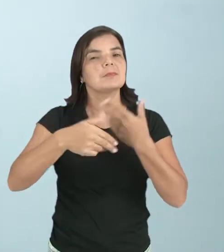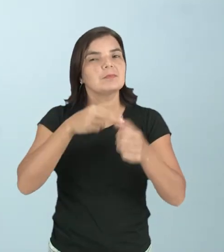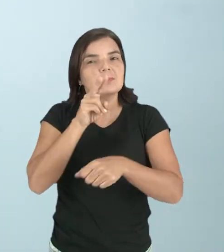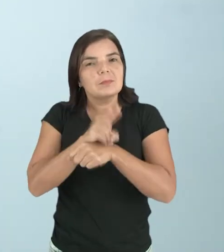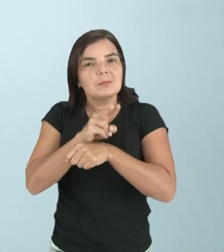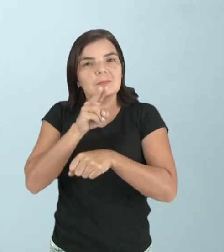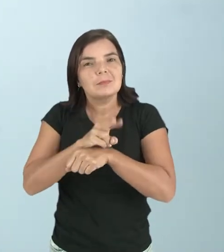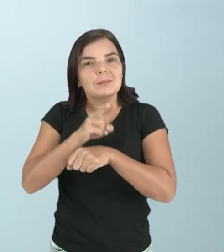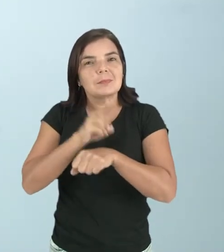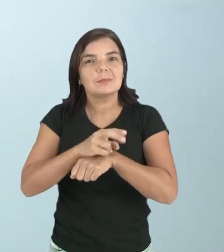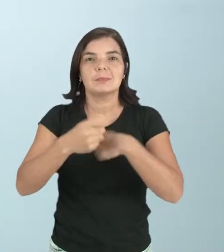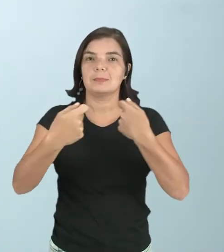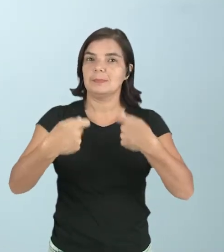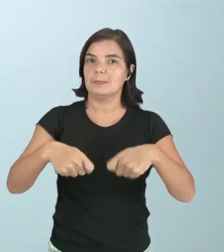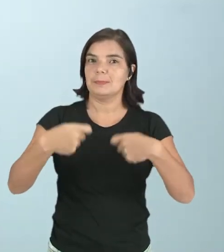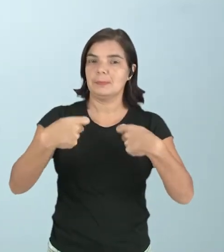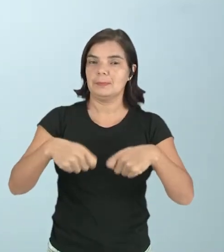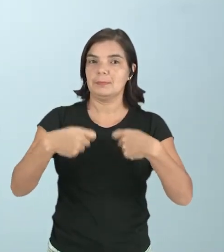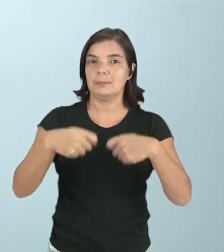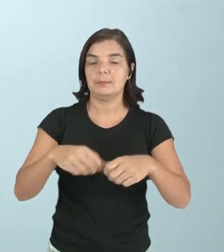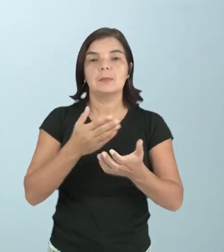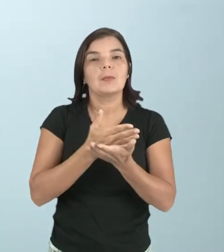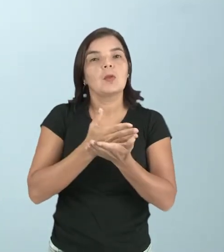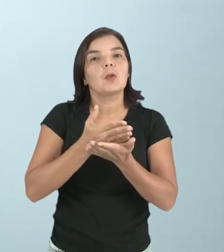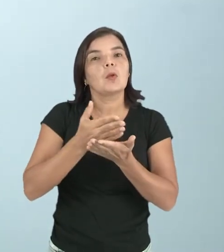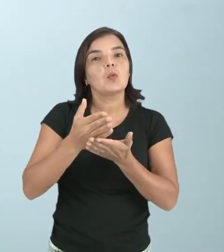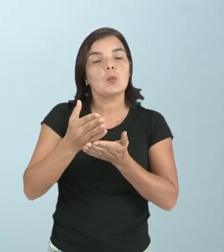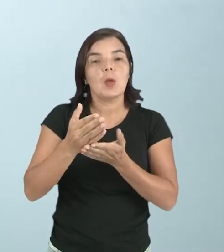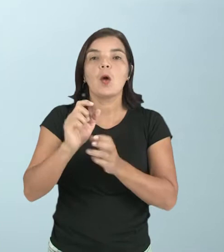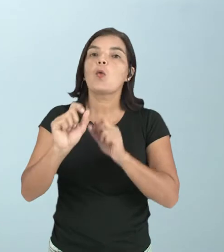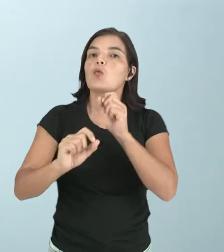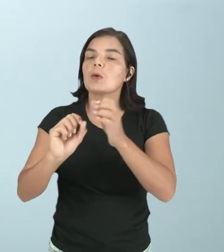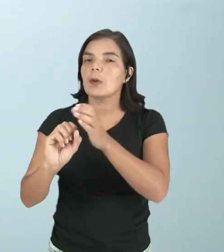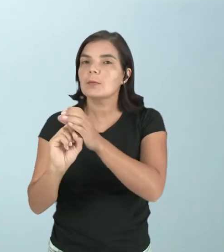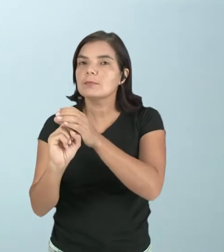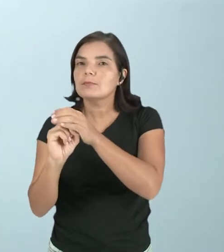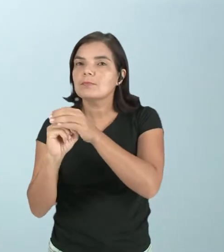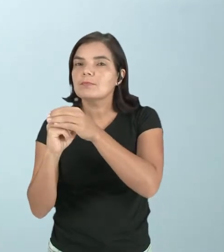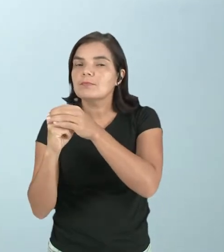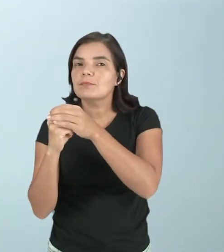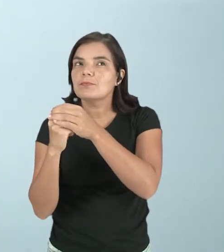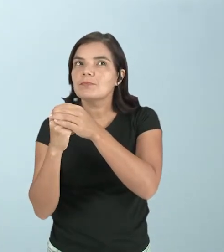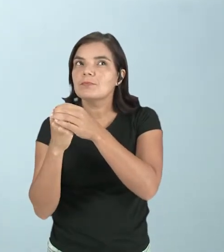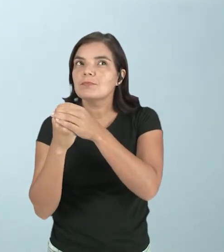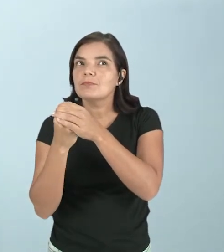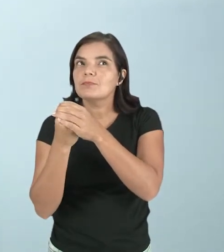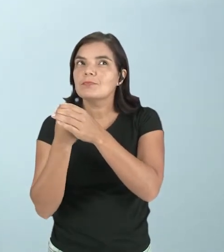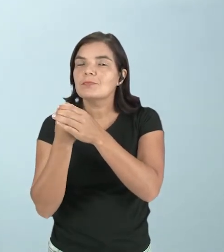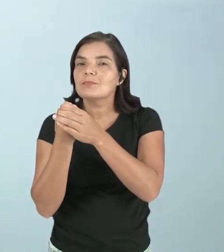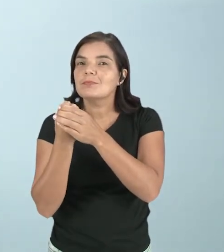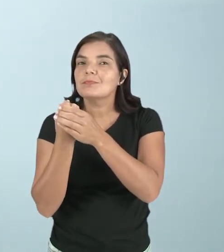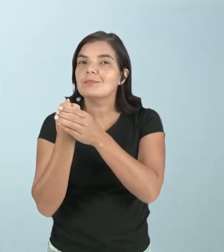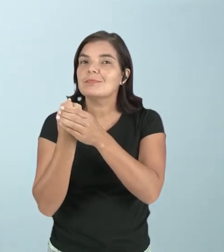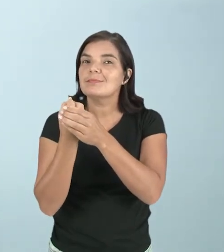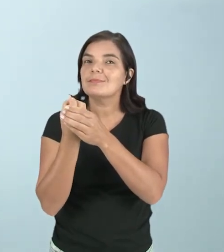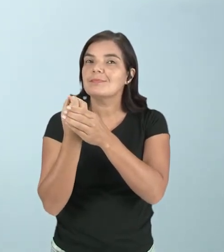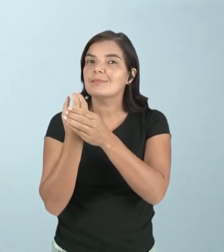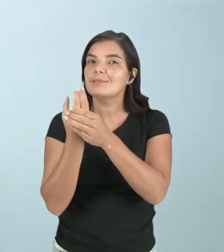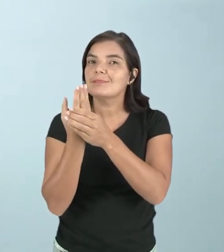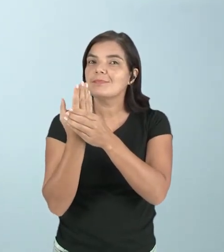cuidados necessários, ela começa a germinar. Observem bem,